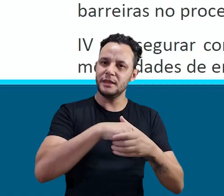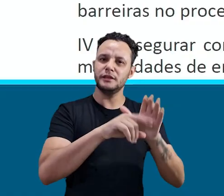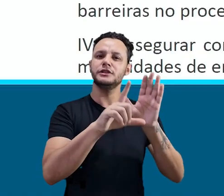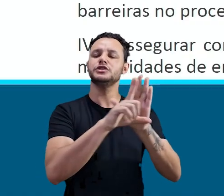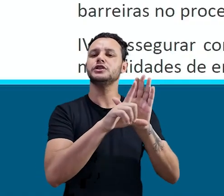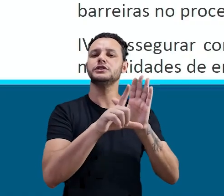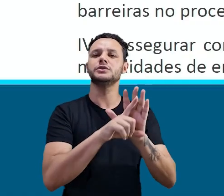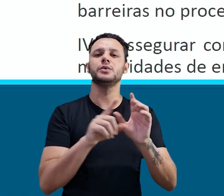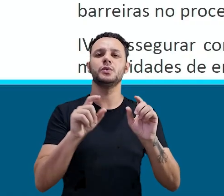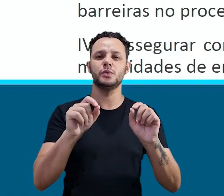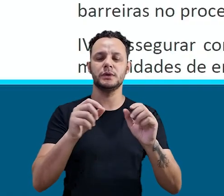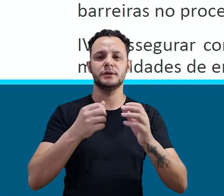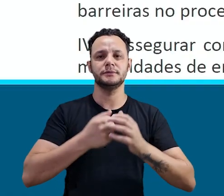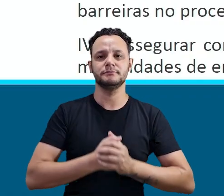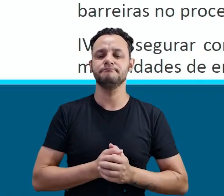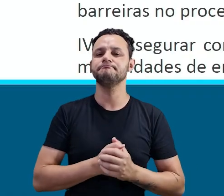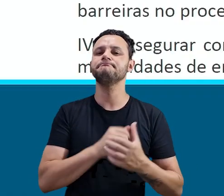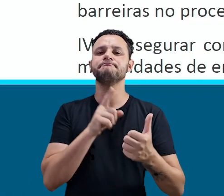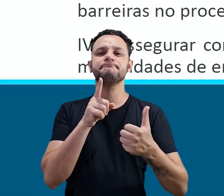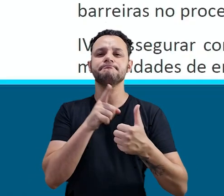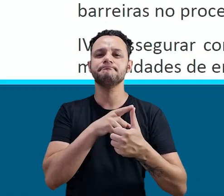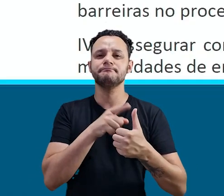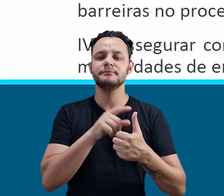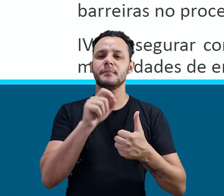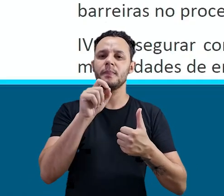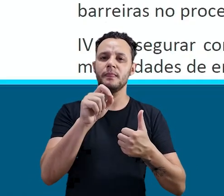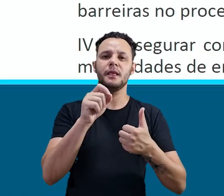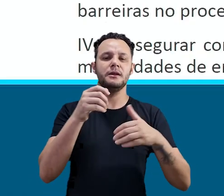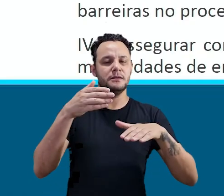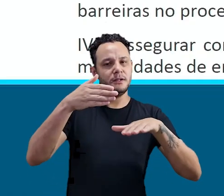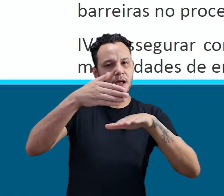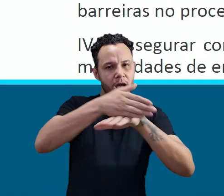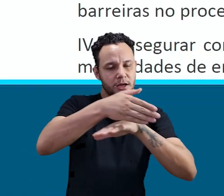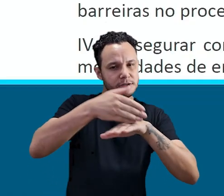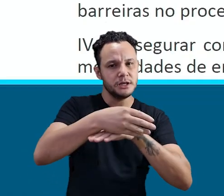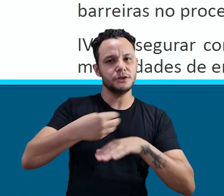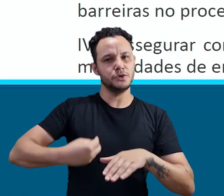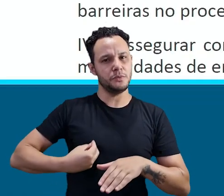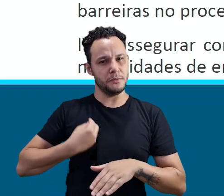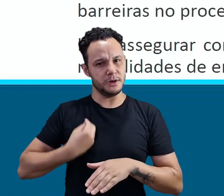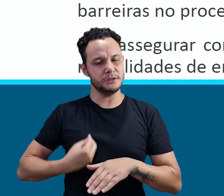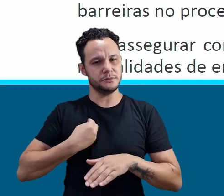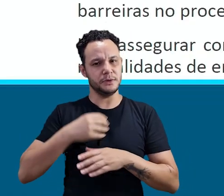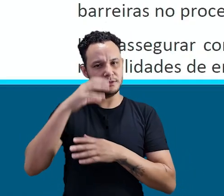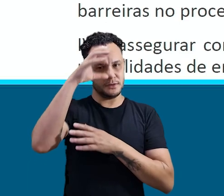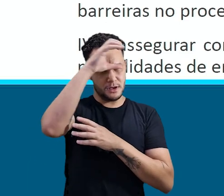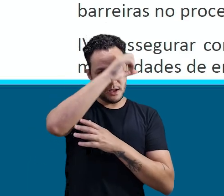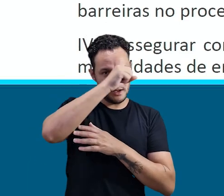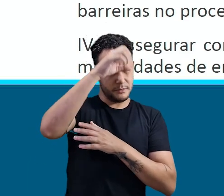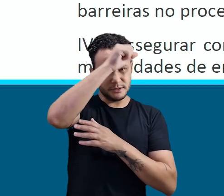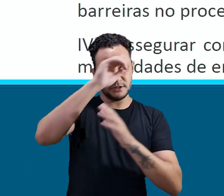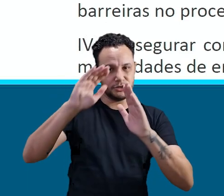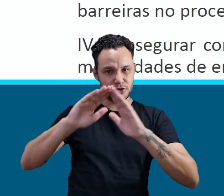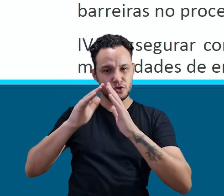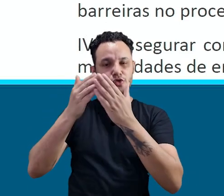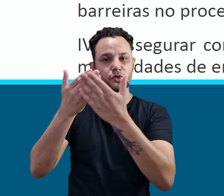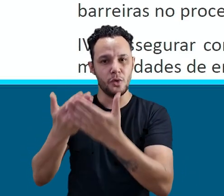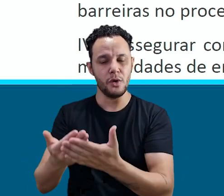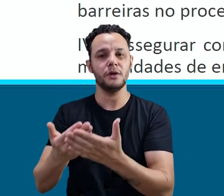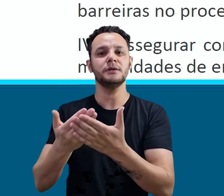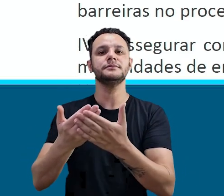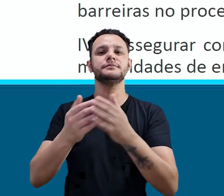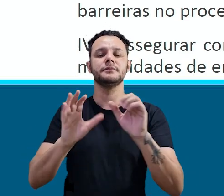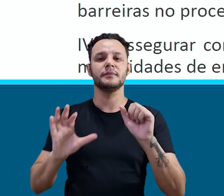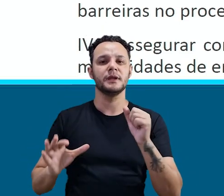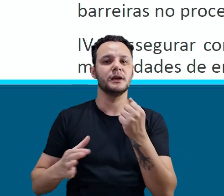lá na legislação, primeiro, prover condições de acesso, participação e aprendizagem no ensino